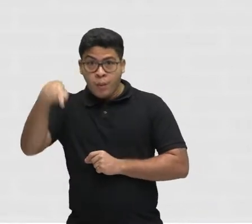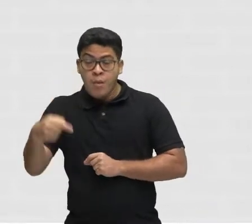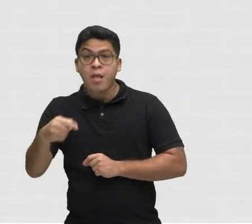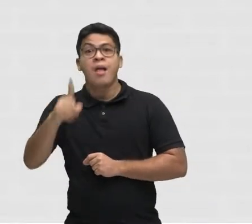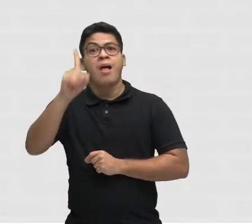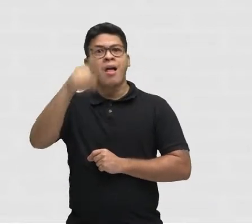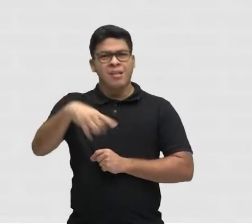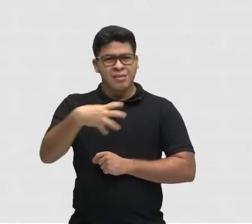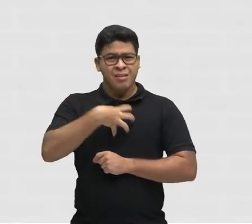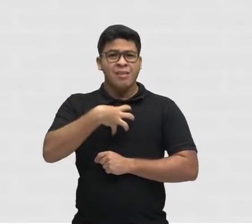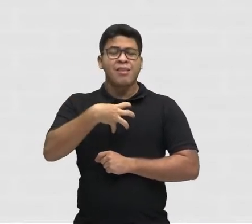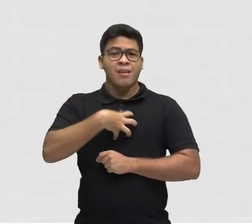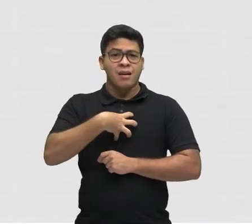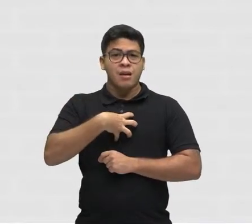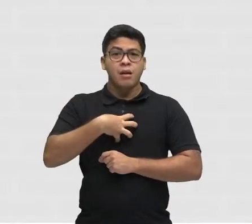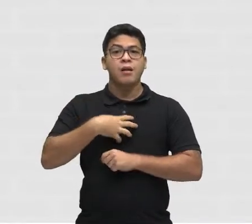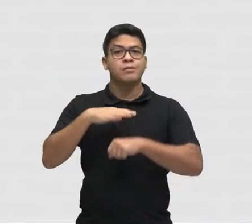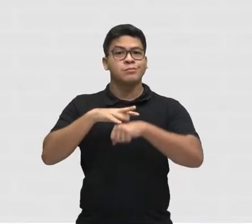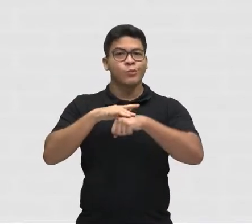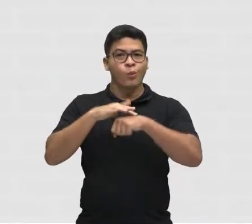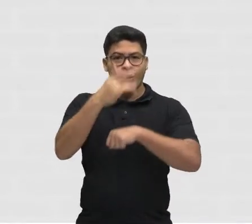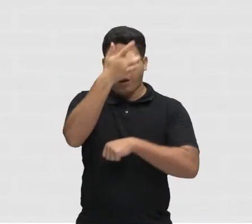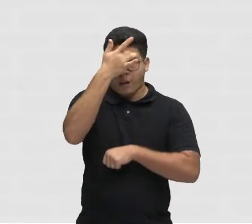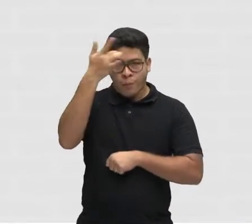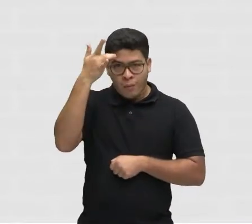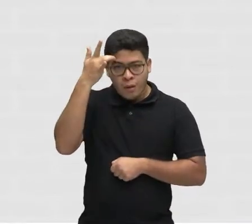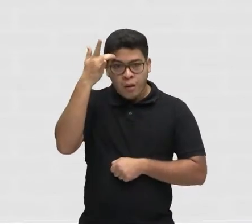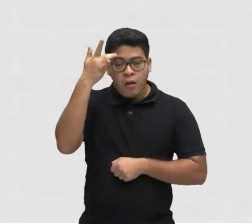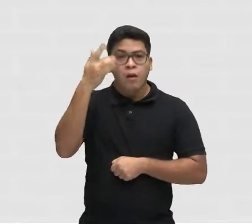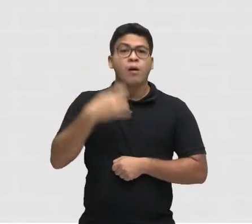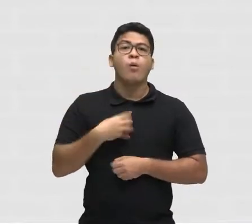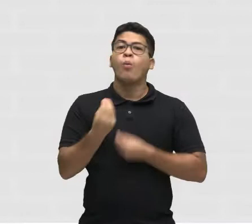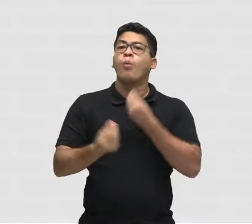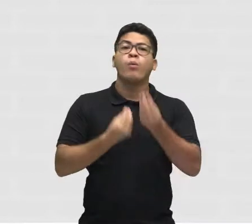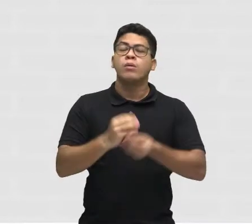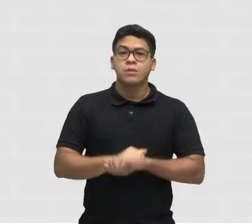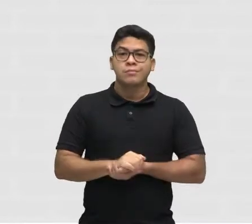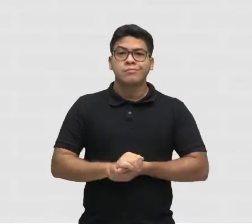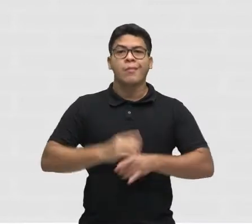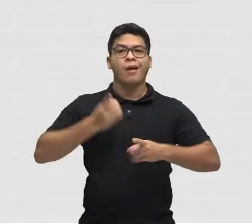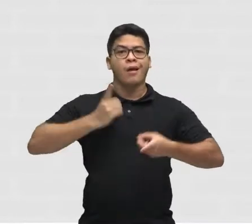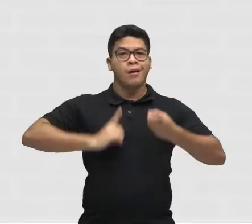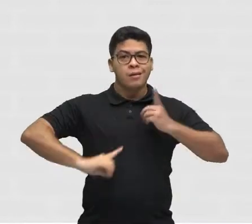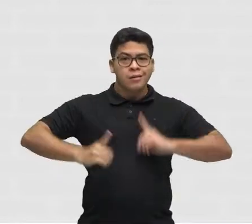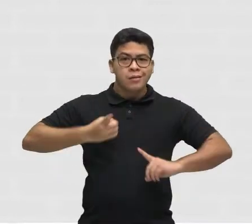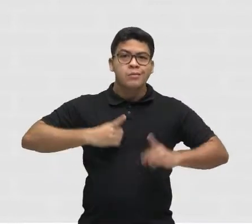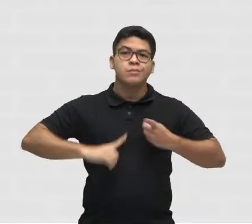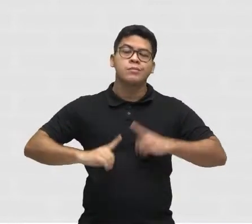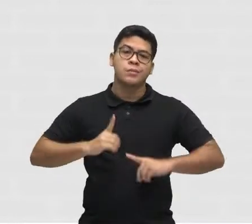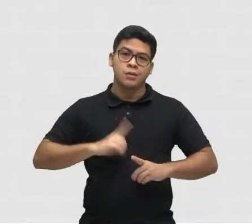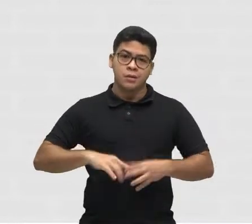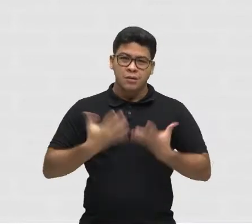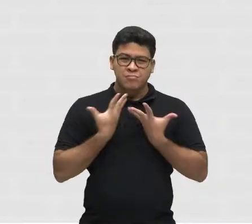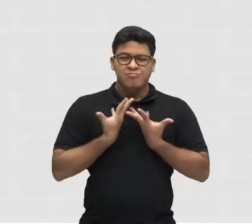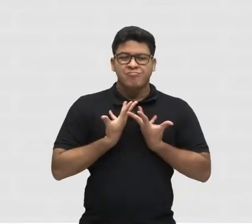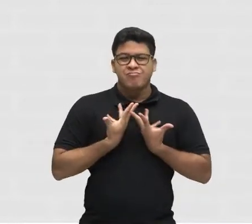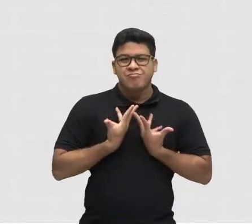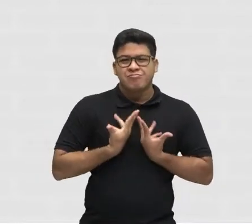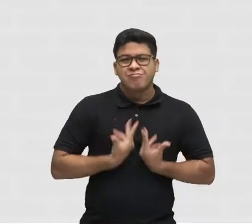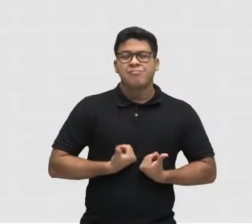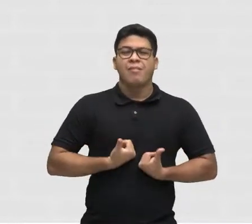depressão. Então, essa doença tem tido mais visibilidade. Eu não consigo dizer ainda e precisar para vocês